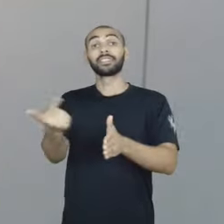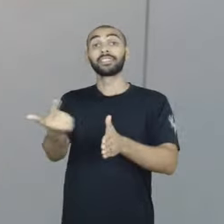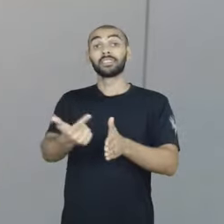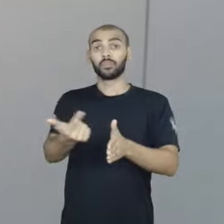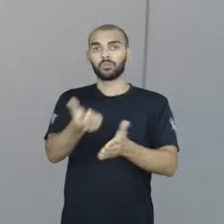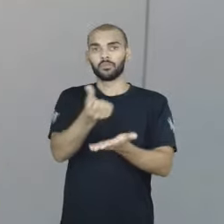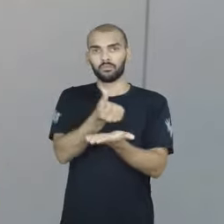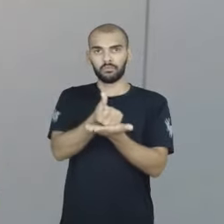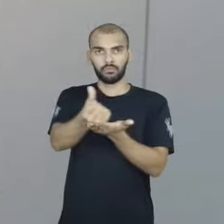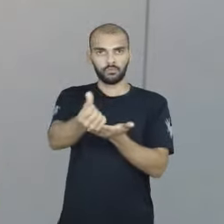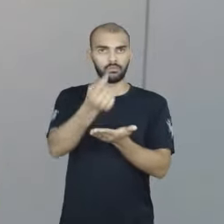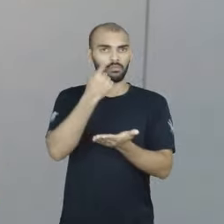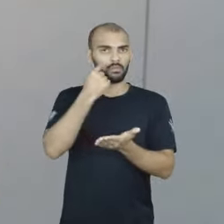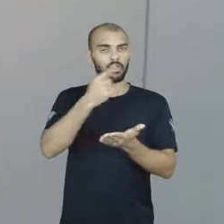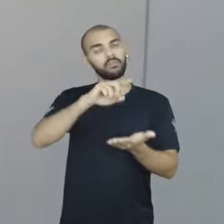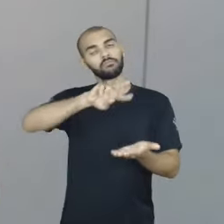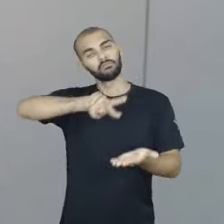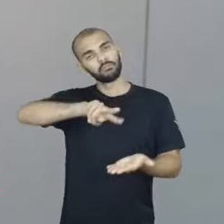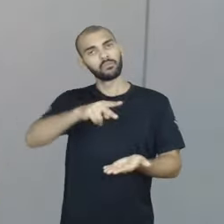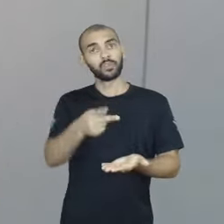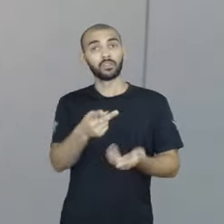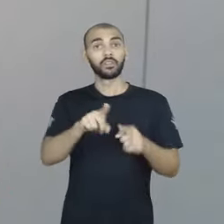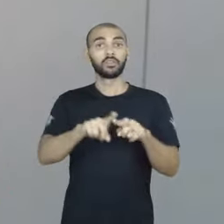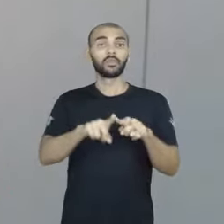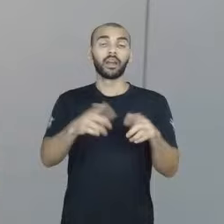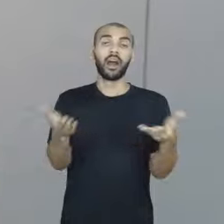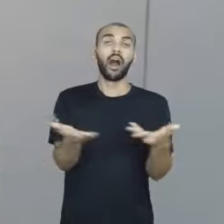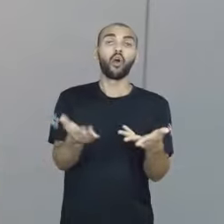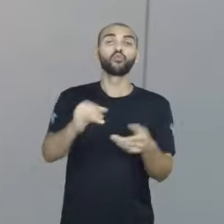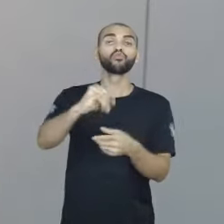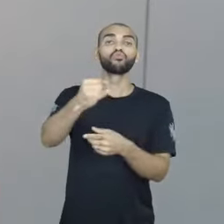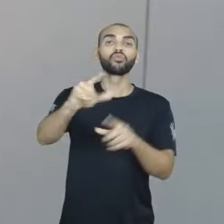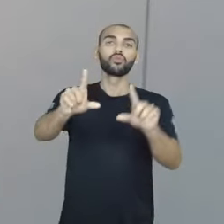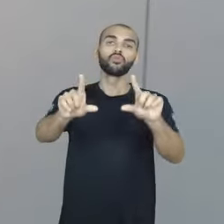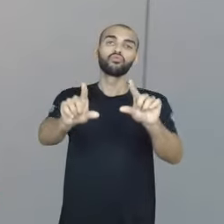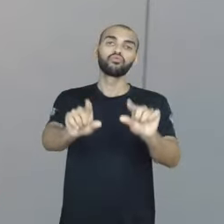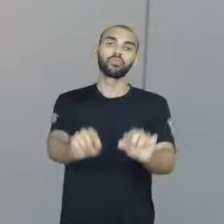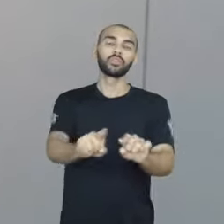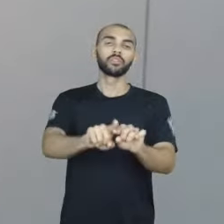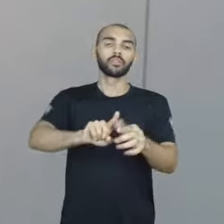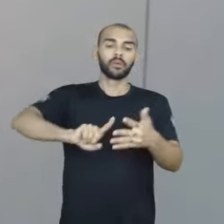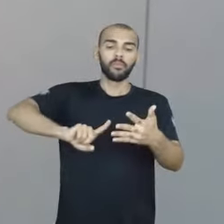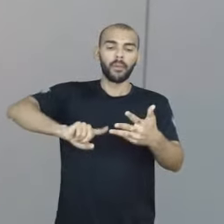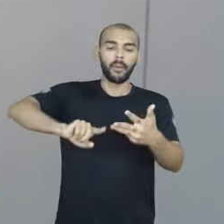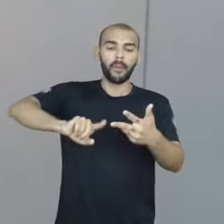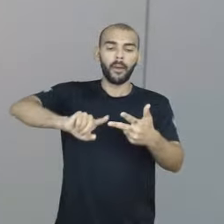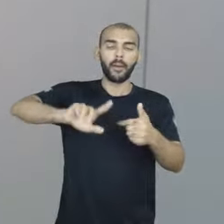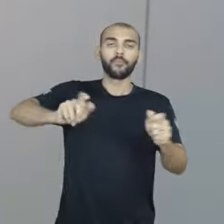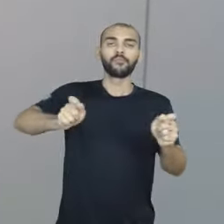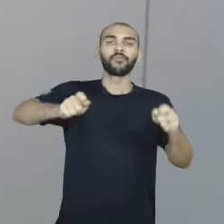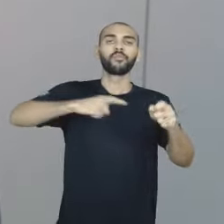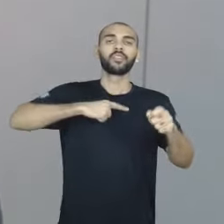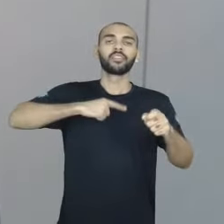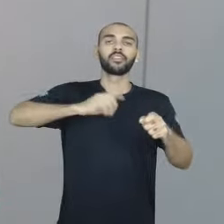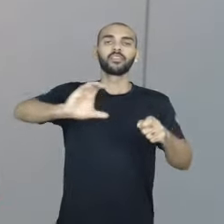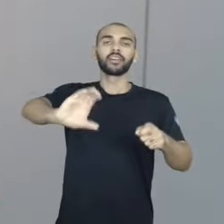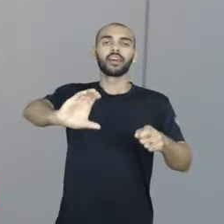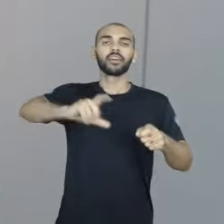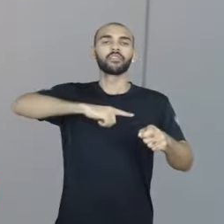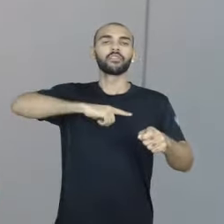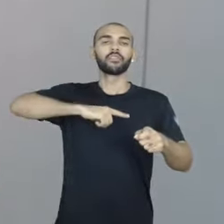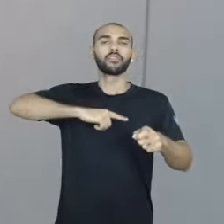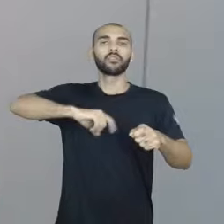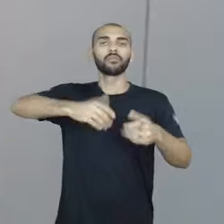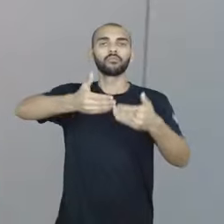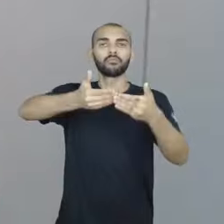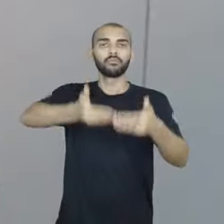com a queda dos juros e um conjunto de ações que o governo tem tomado para ampliar o acesso de juros, tanto em bancos públicos quanto